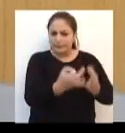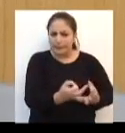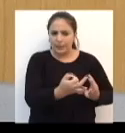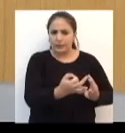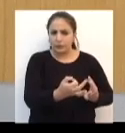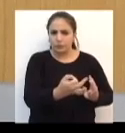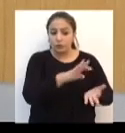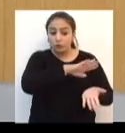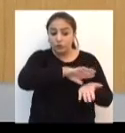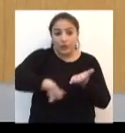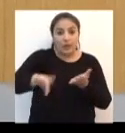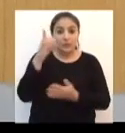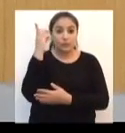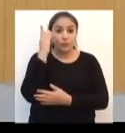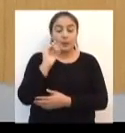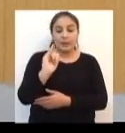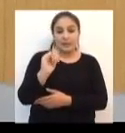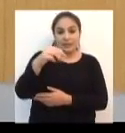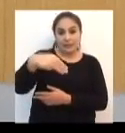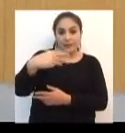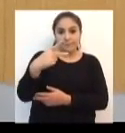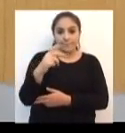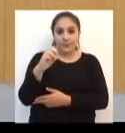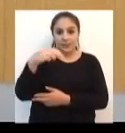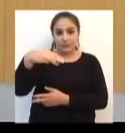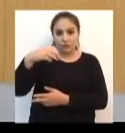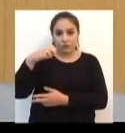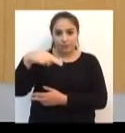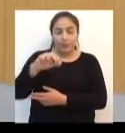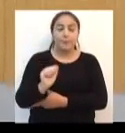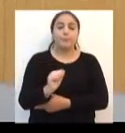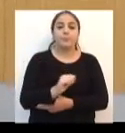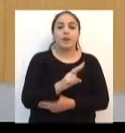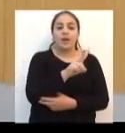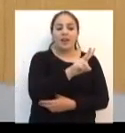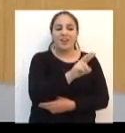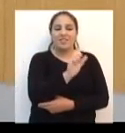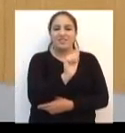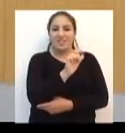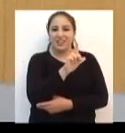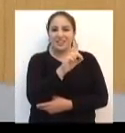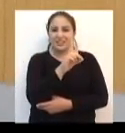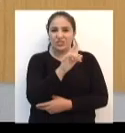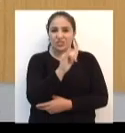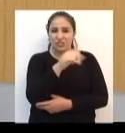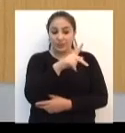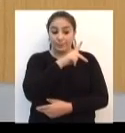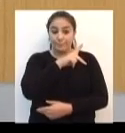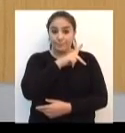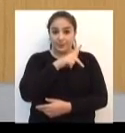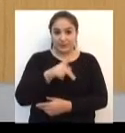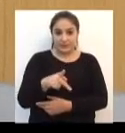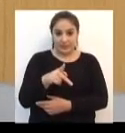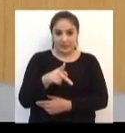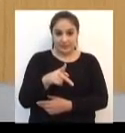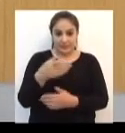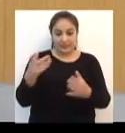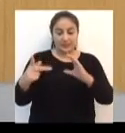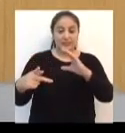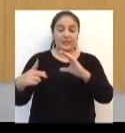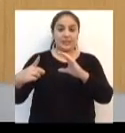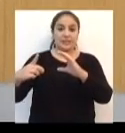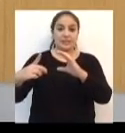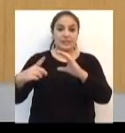seu afastamento. Mas Valdir Maranhão, que preside interinamente a Câmara dos Deputados, tentou